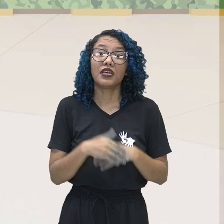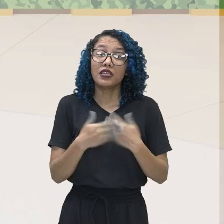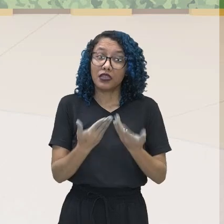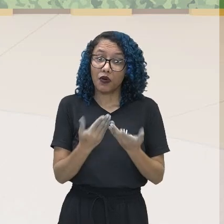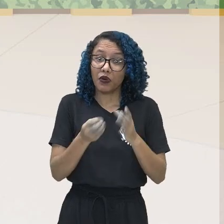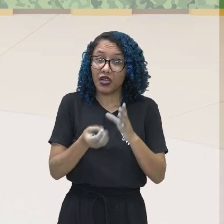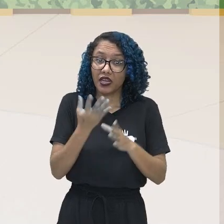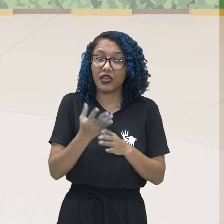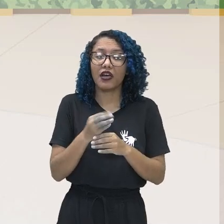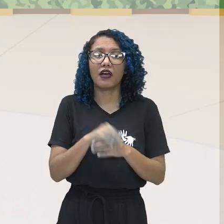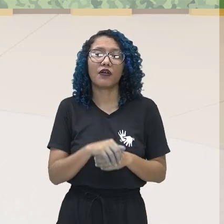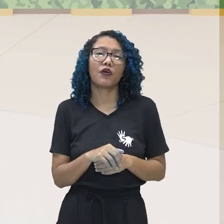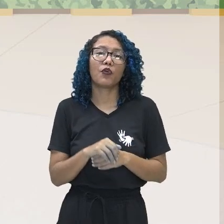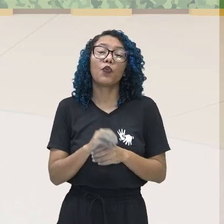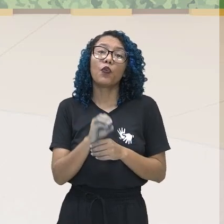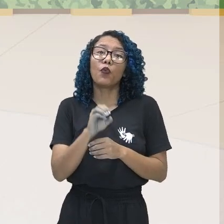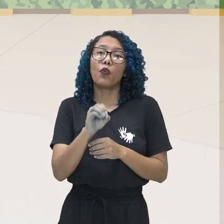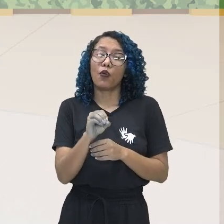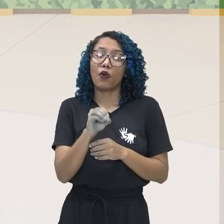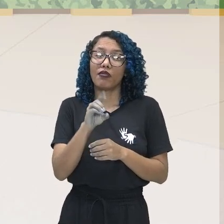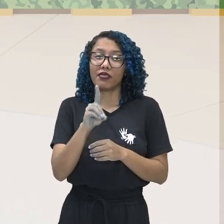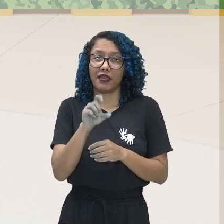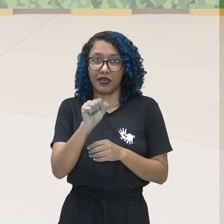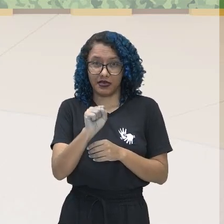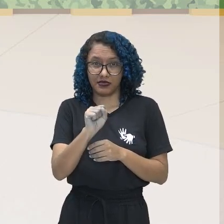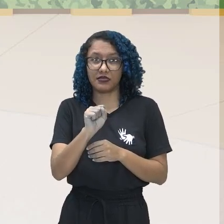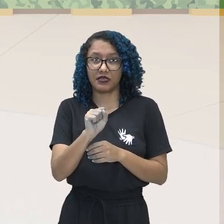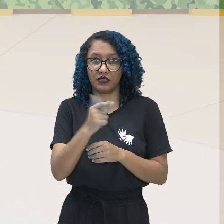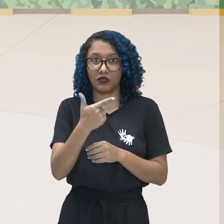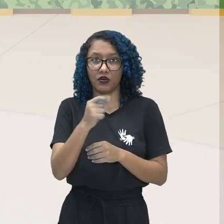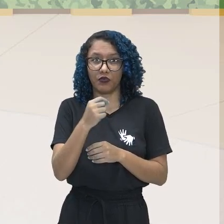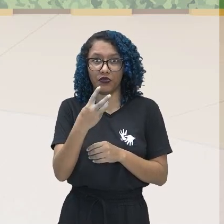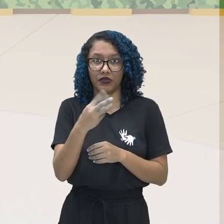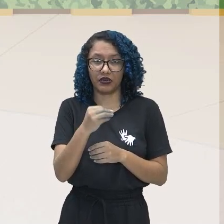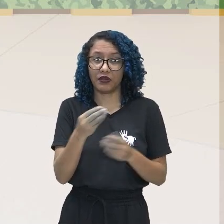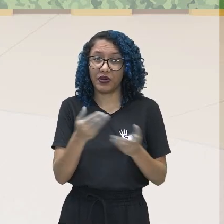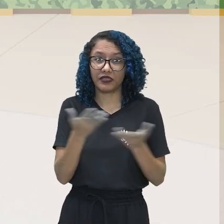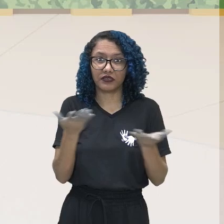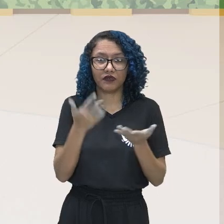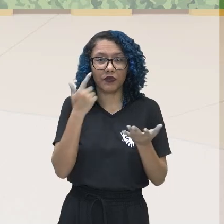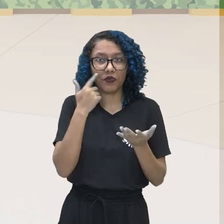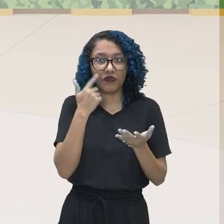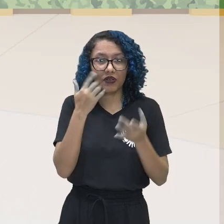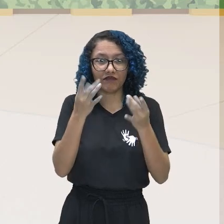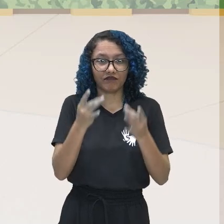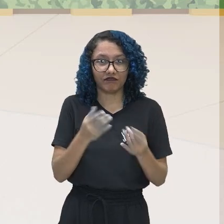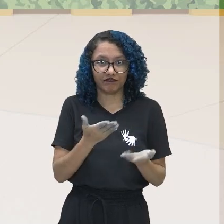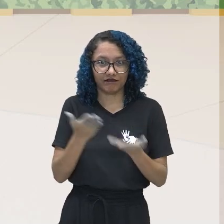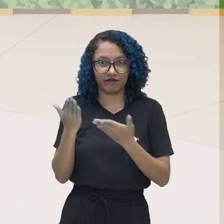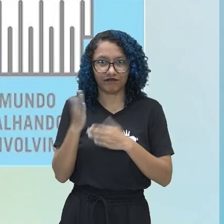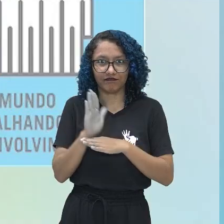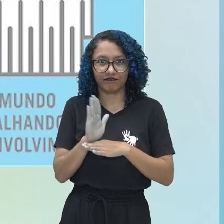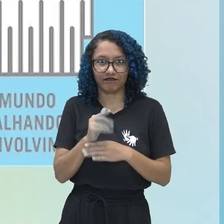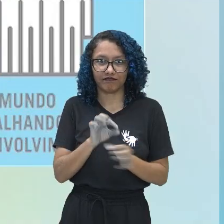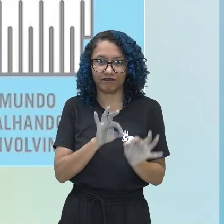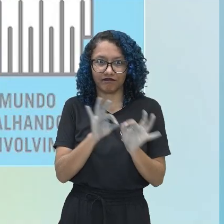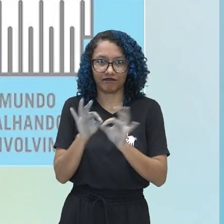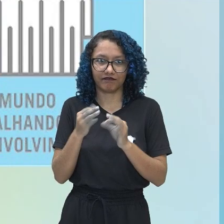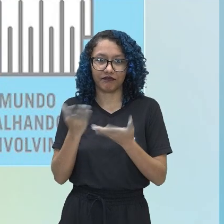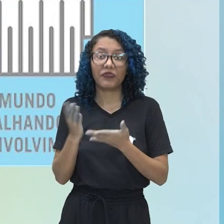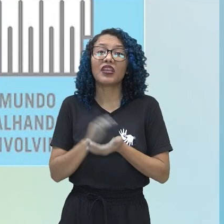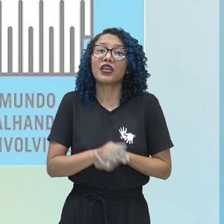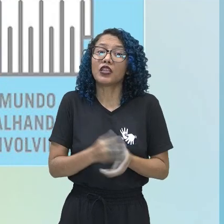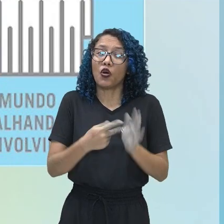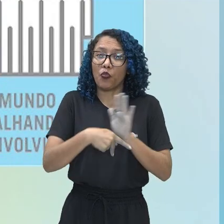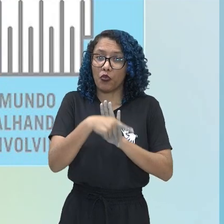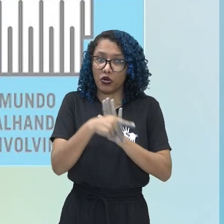Sustentável da Agenda de 2030. Mas vamos ver um pouquinho mais aprofundado sobre isso. Dê uma olhada no vídeo. A Agenda